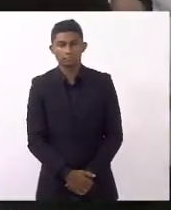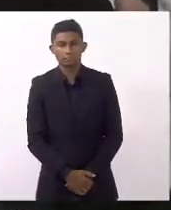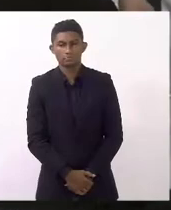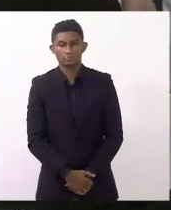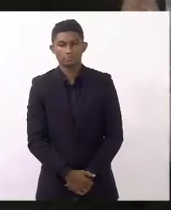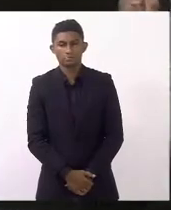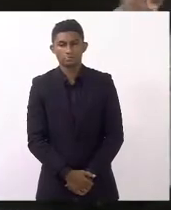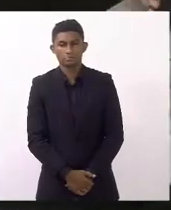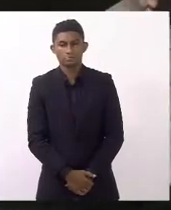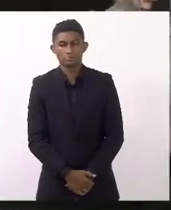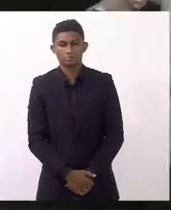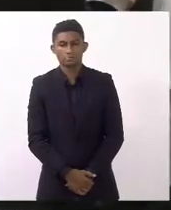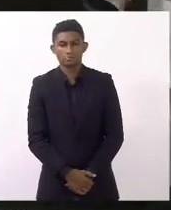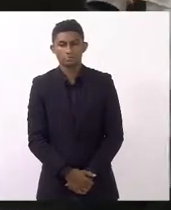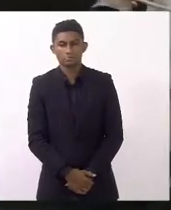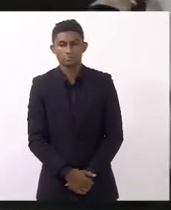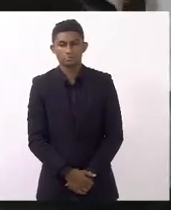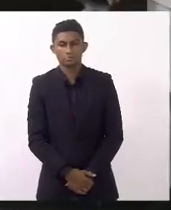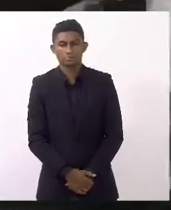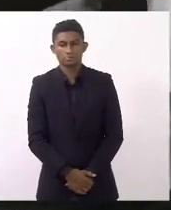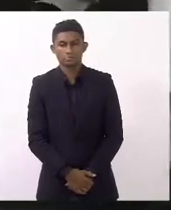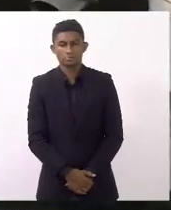E aí